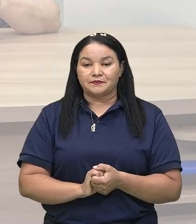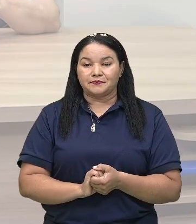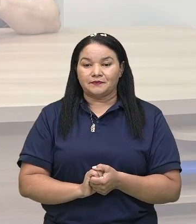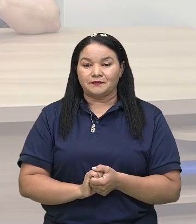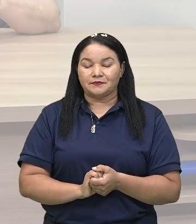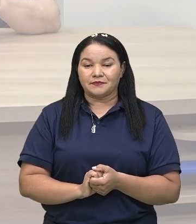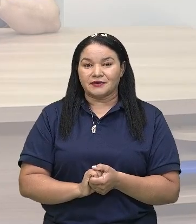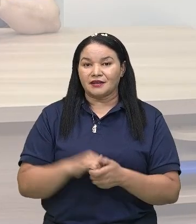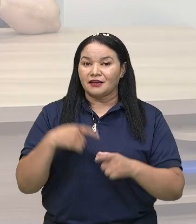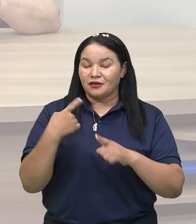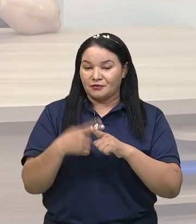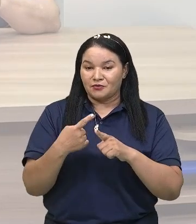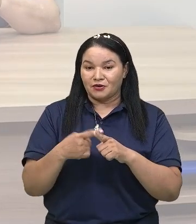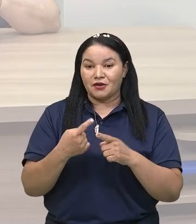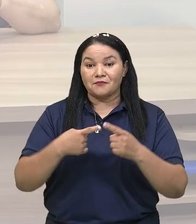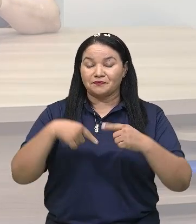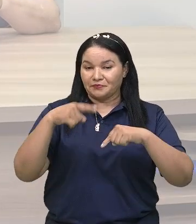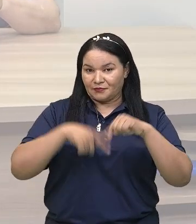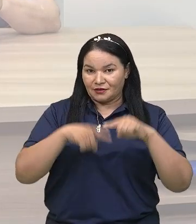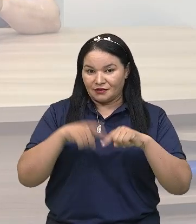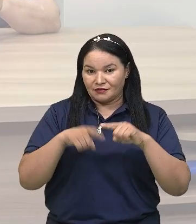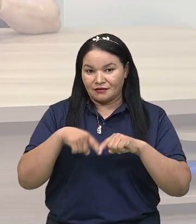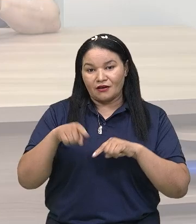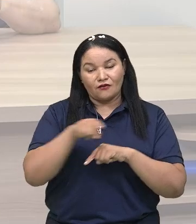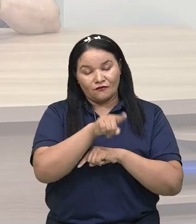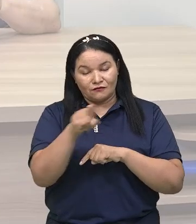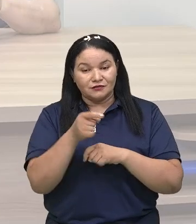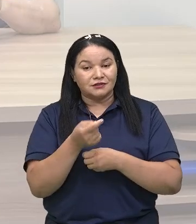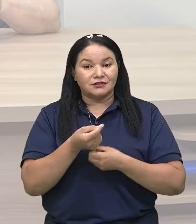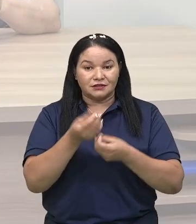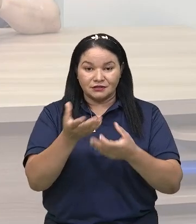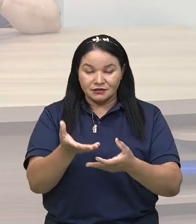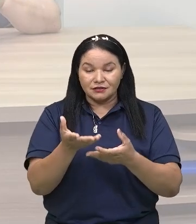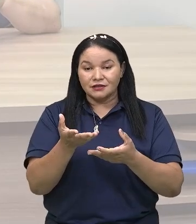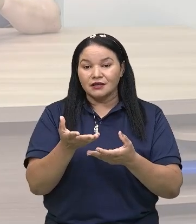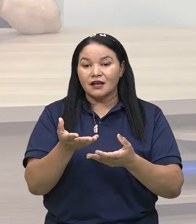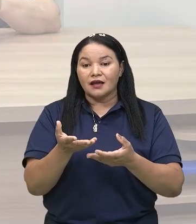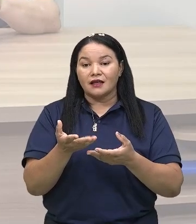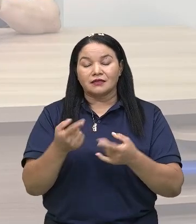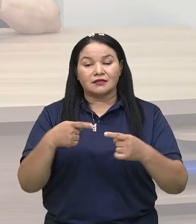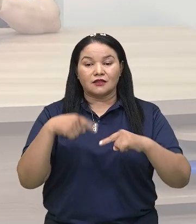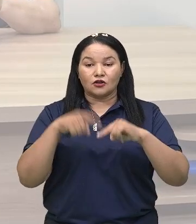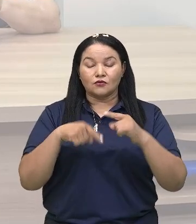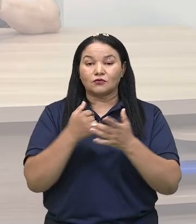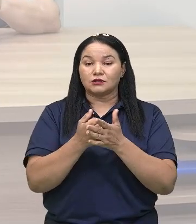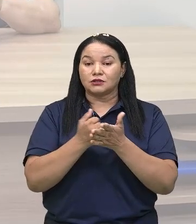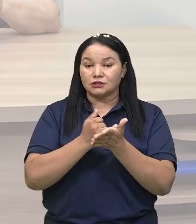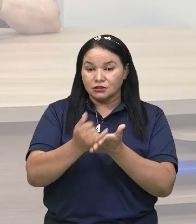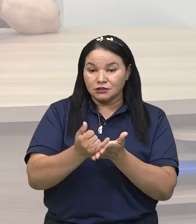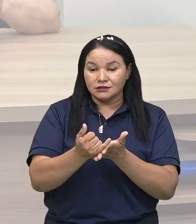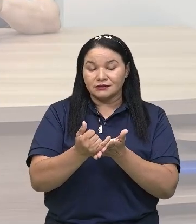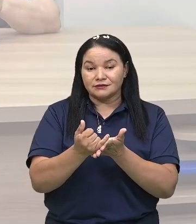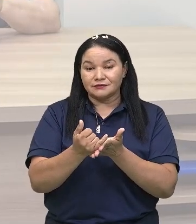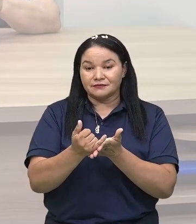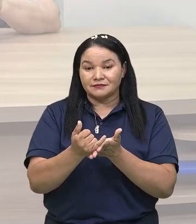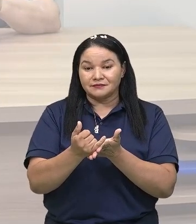Ele vai no pacote didático do componente curricular, né? No início, né?